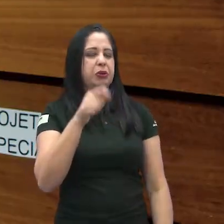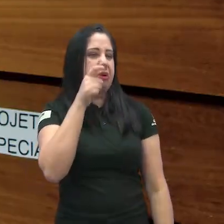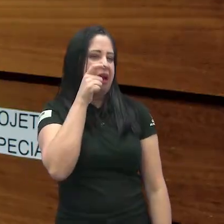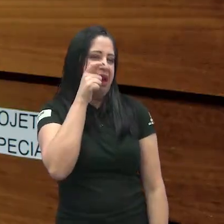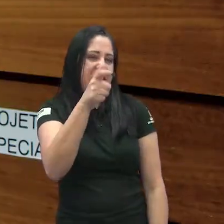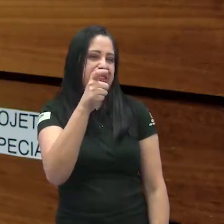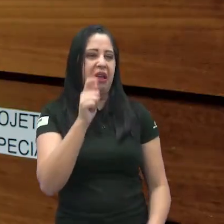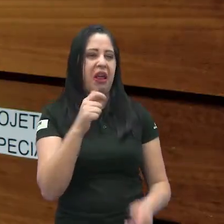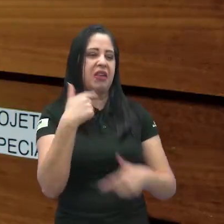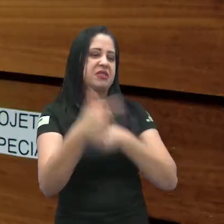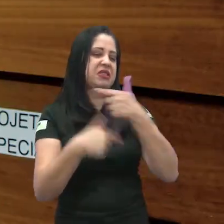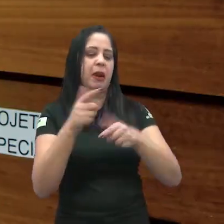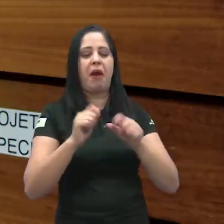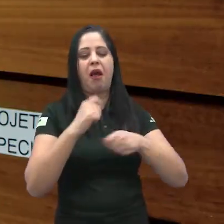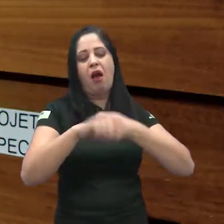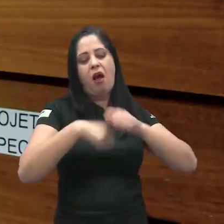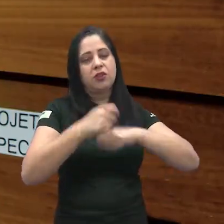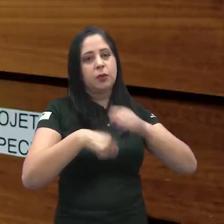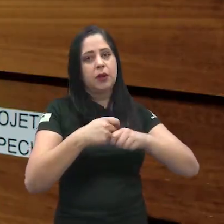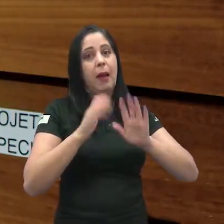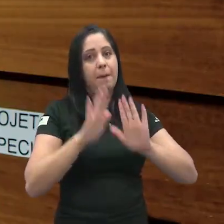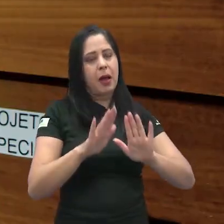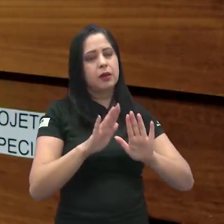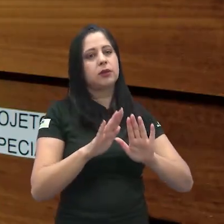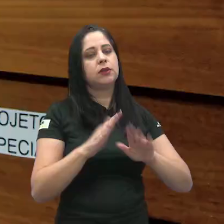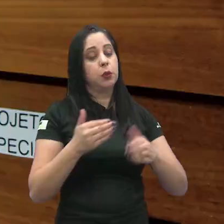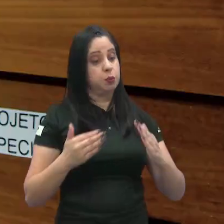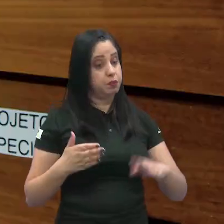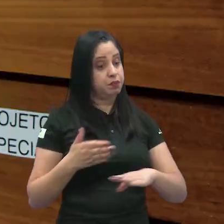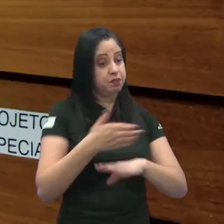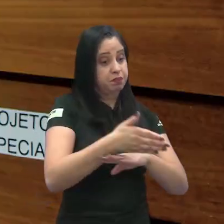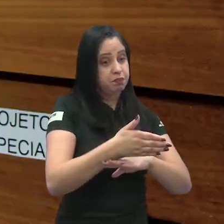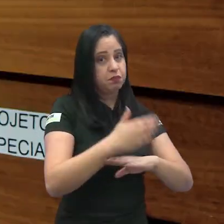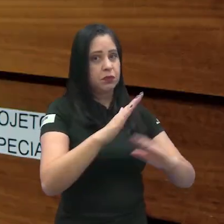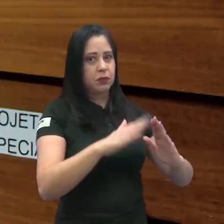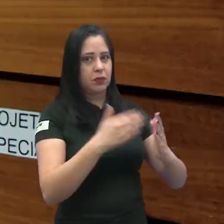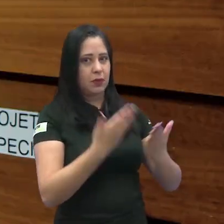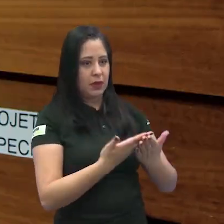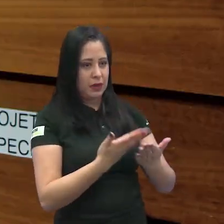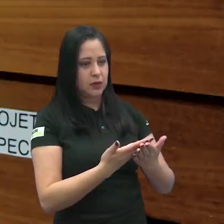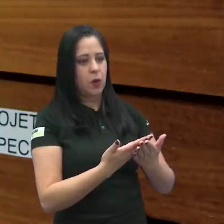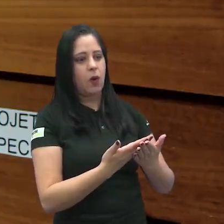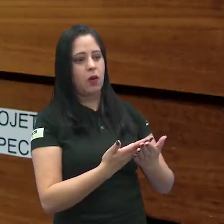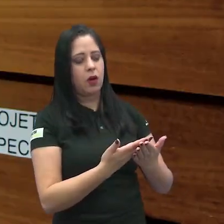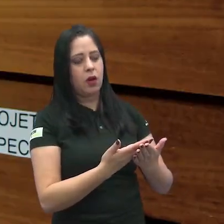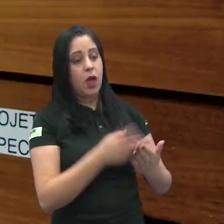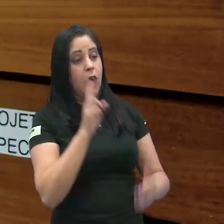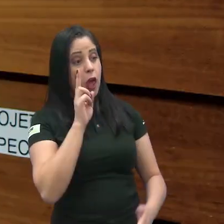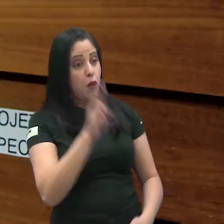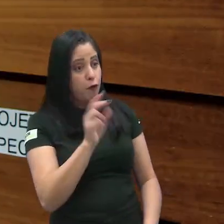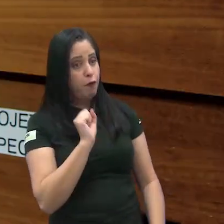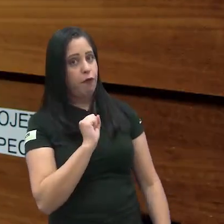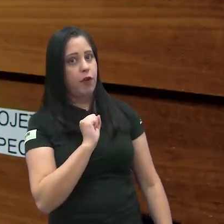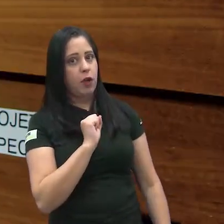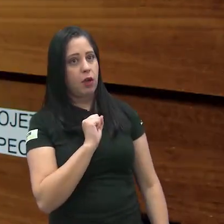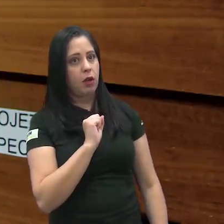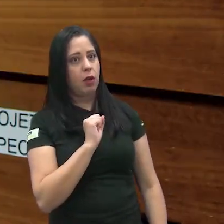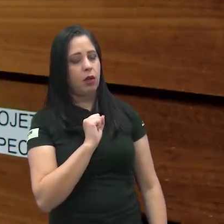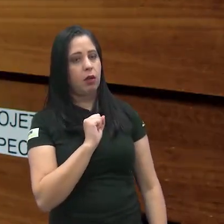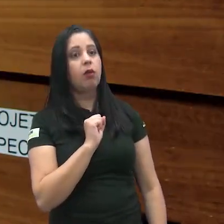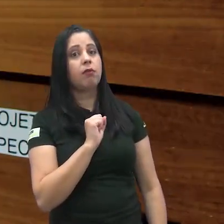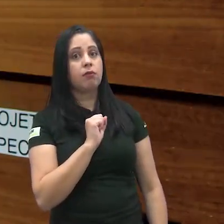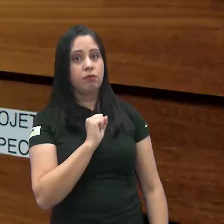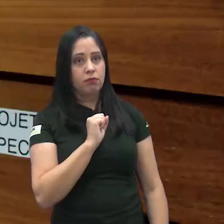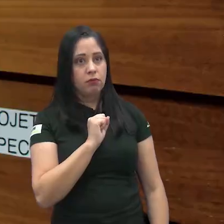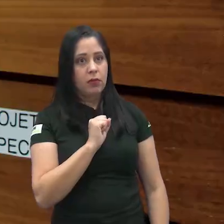a área administrativa da escola. Aí quando eu entrei aqui, que eu vi a forma de trabalho, que eles acreditam no nosso potencial,